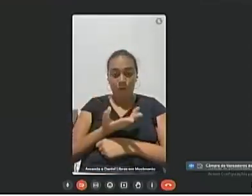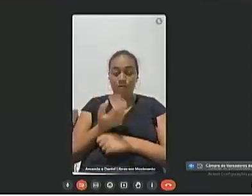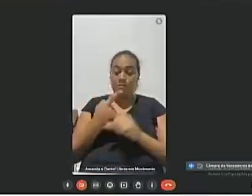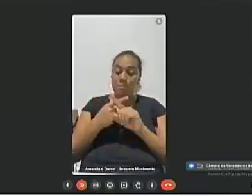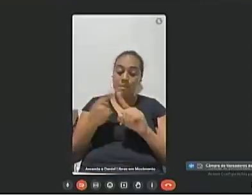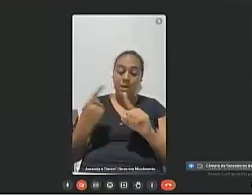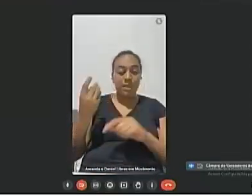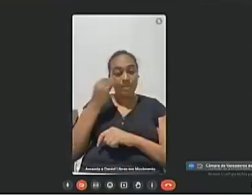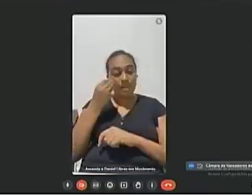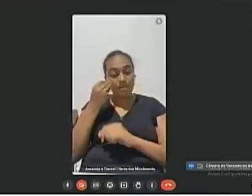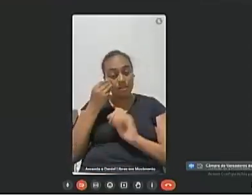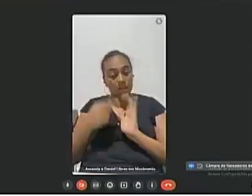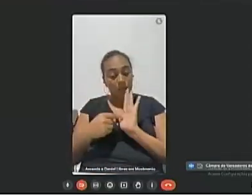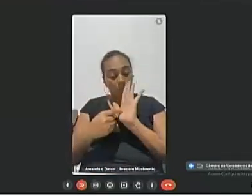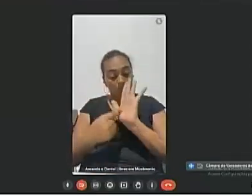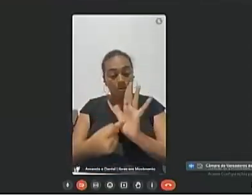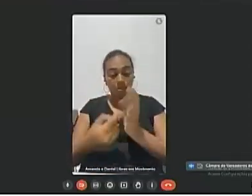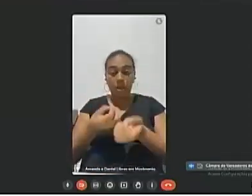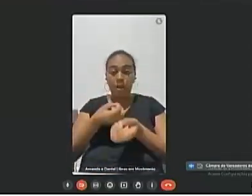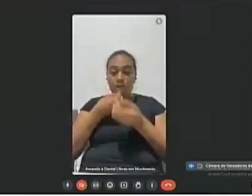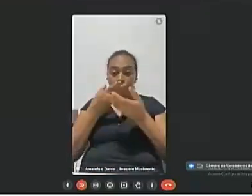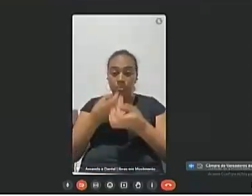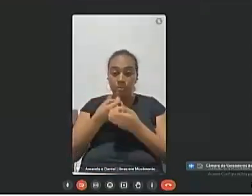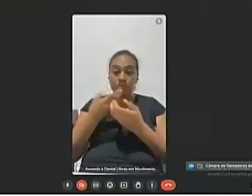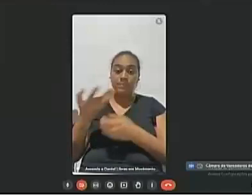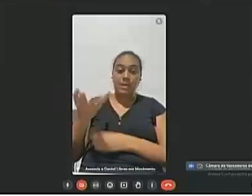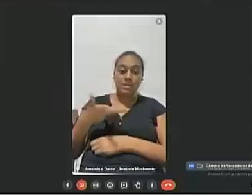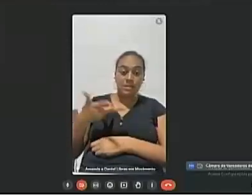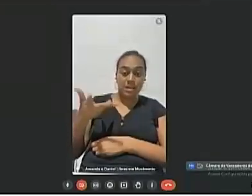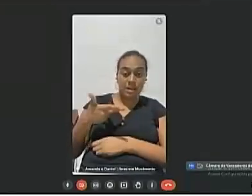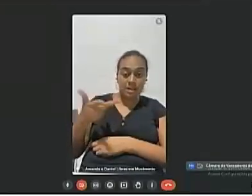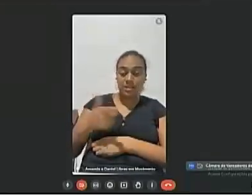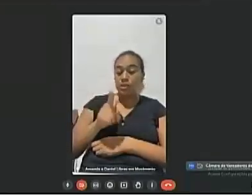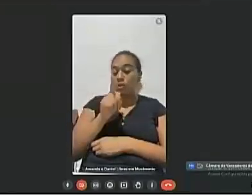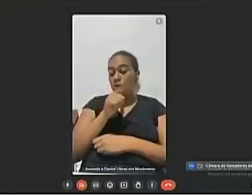tentar passar as informações. Projeto para aceleração do fluxo do Rio Iguaçu.